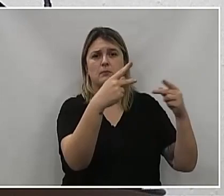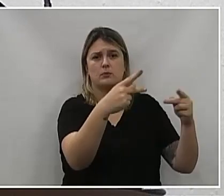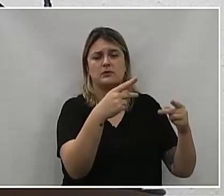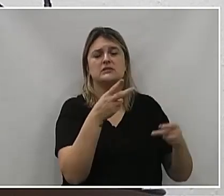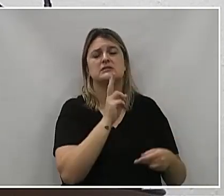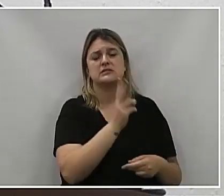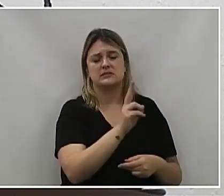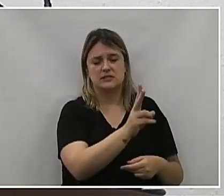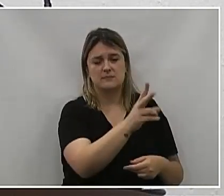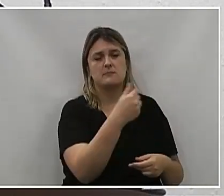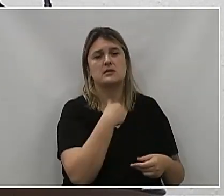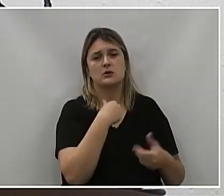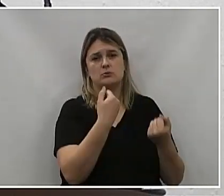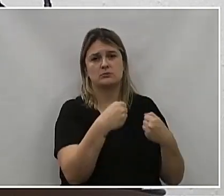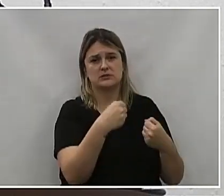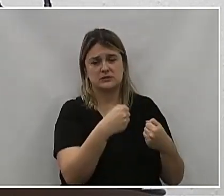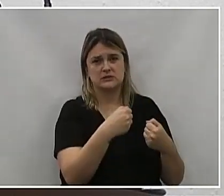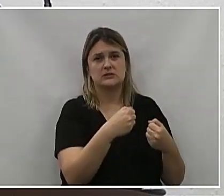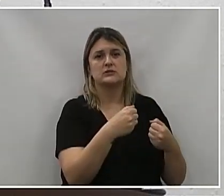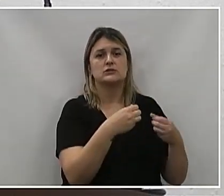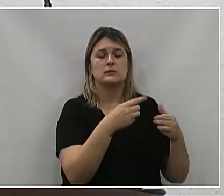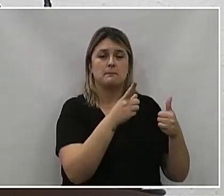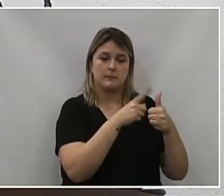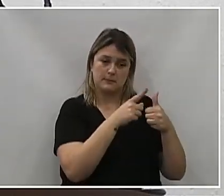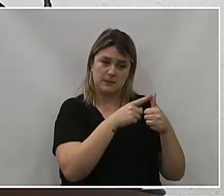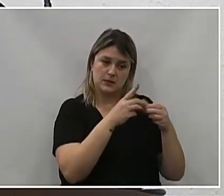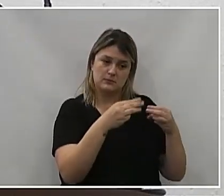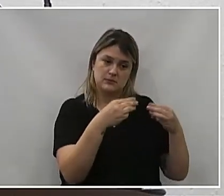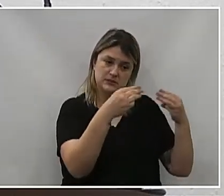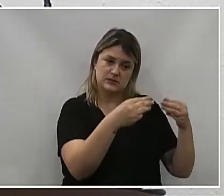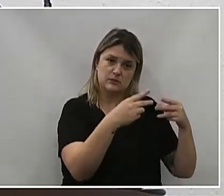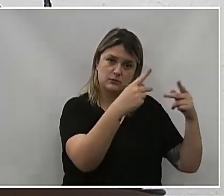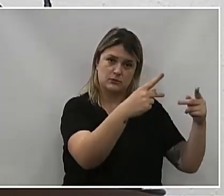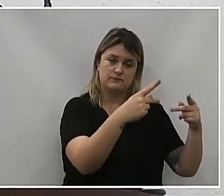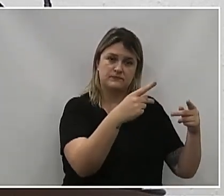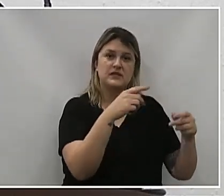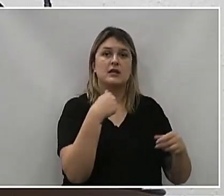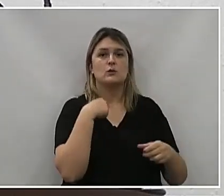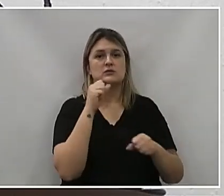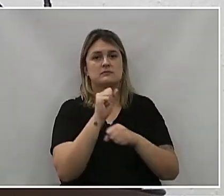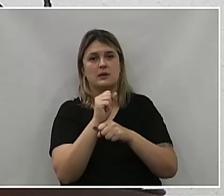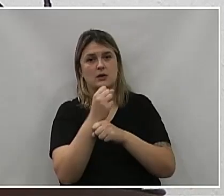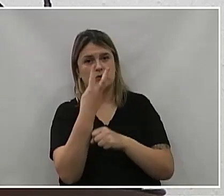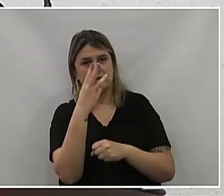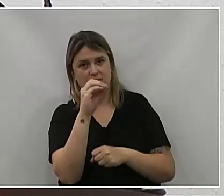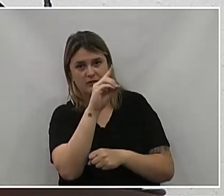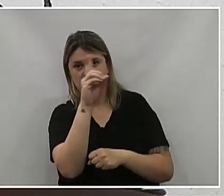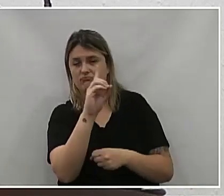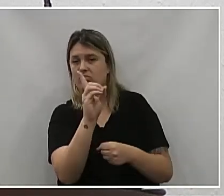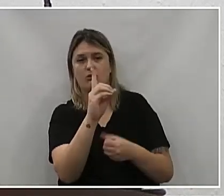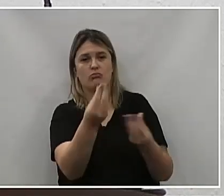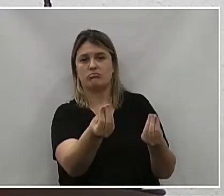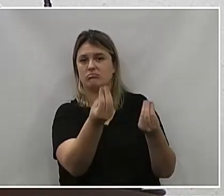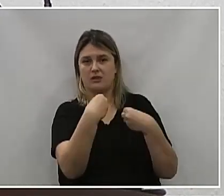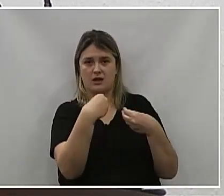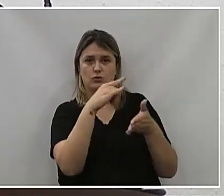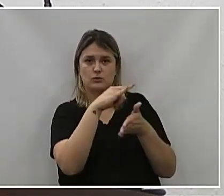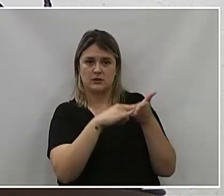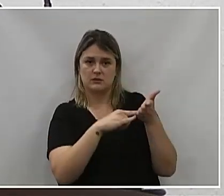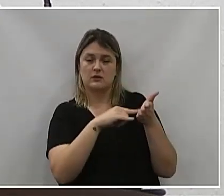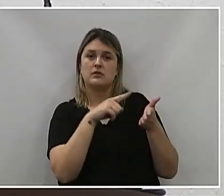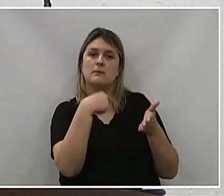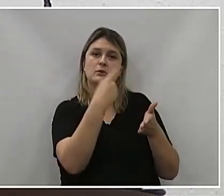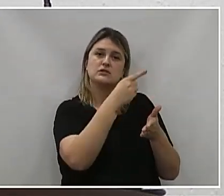Sempre eu tenho que acionar a prefeitura, eu tenho que esperar os 30 dias, eles não entregam a documentação, e daí eu tenho que acionar